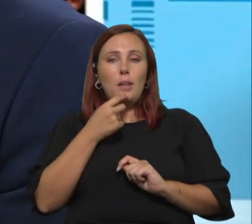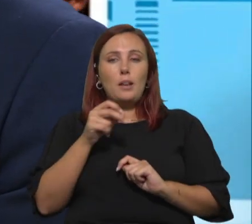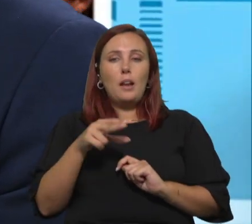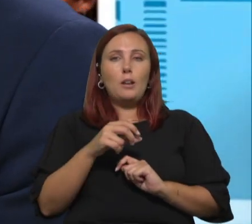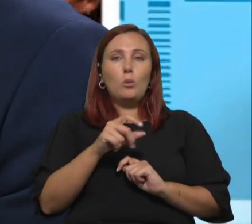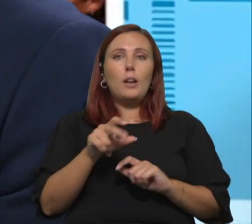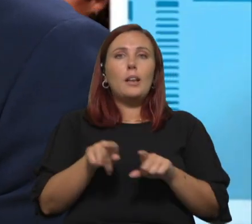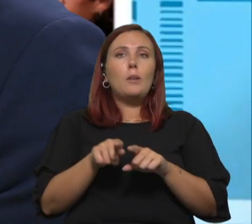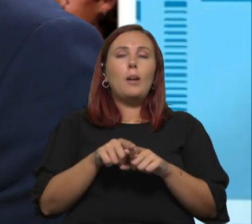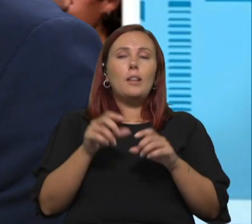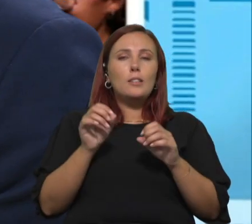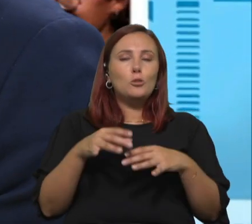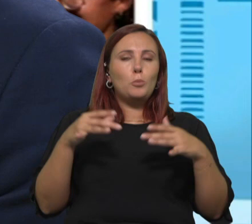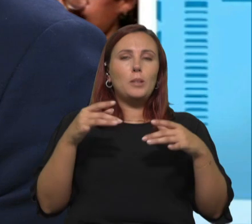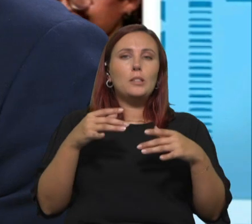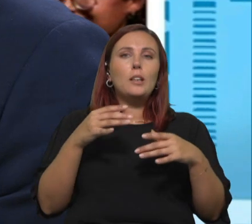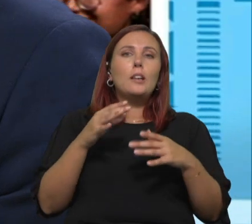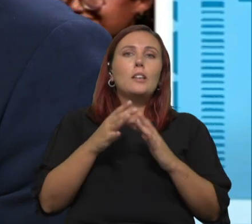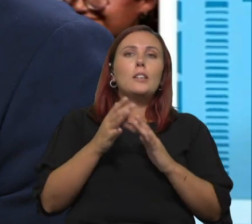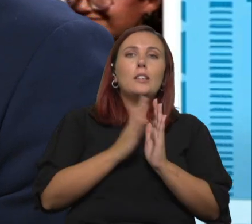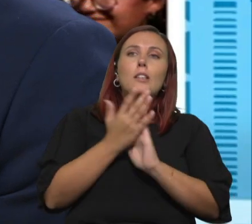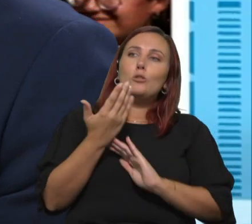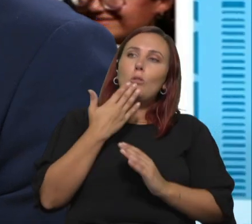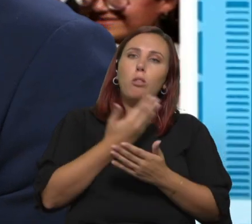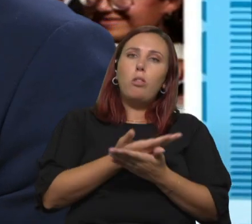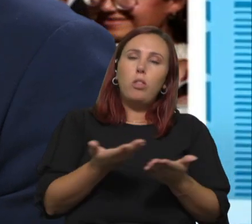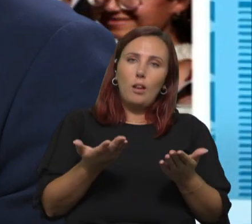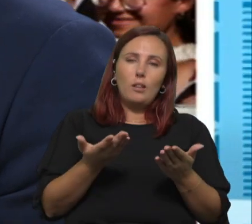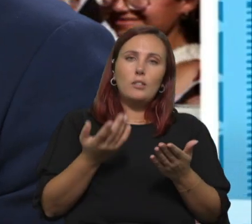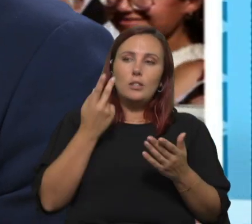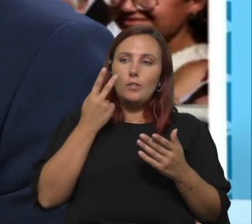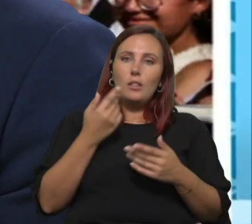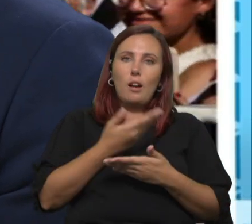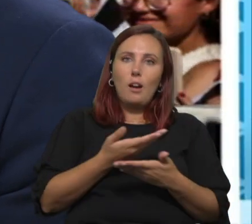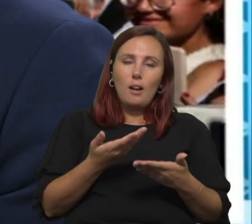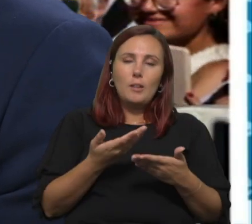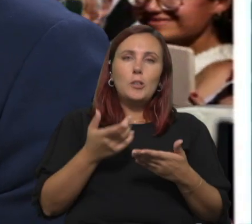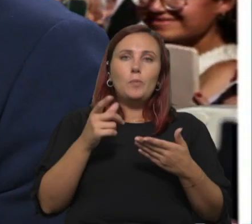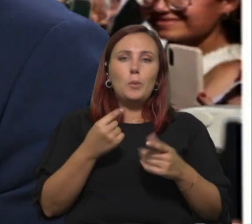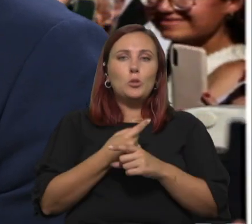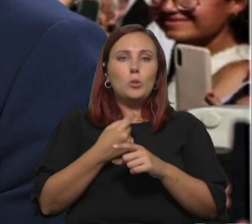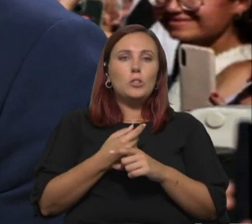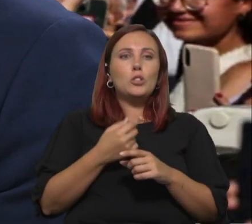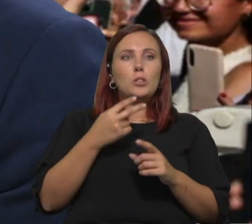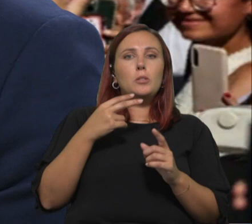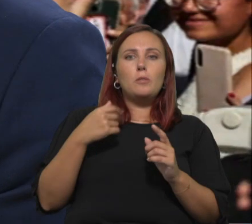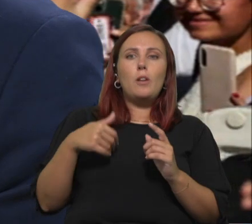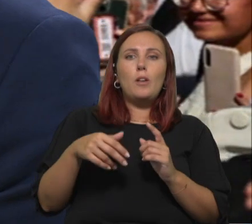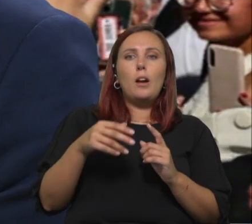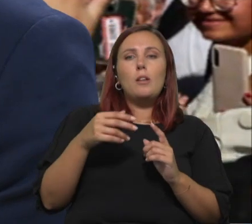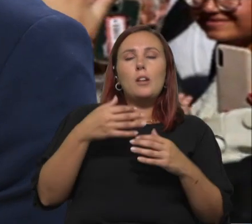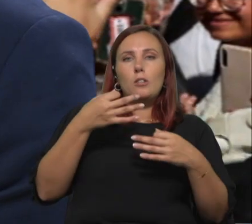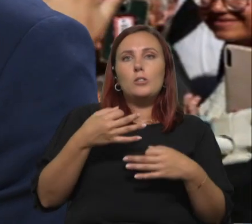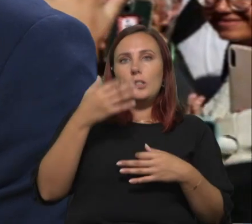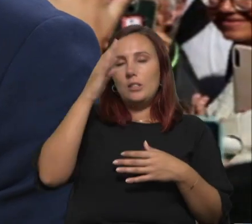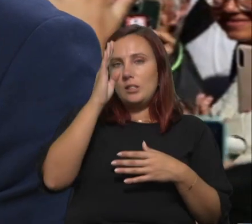Deus nos traz, a partir de Jesus, o Paulo fez essa referência, a surpresa de Deus na nossa vida, e perante o expectável e perante tudo o que se